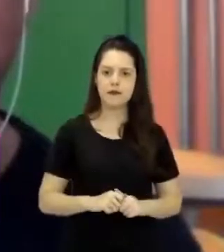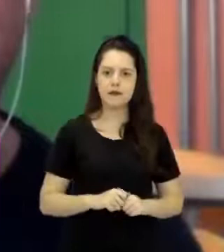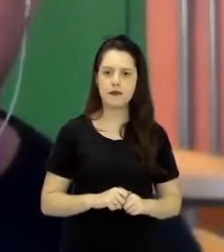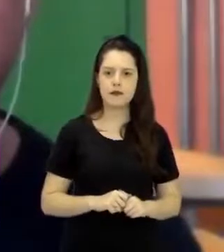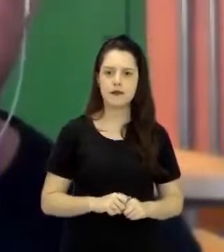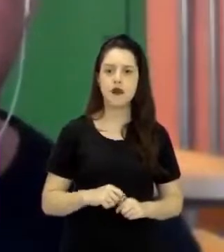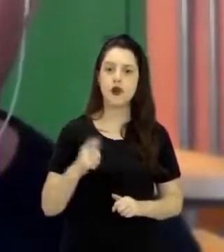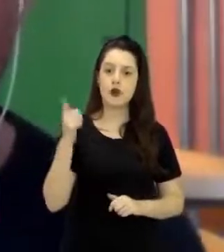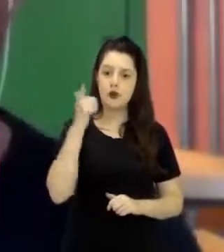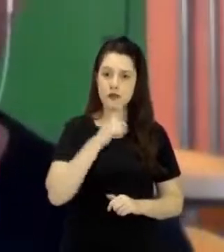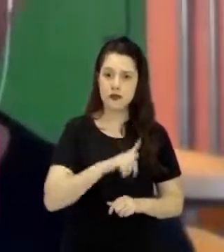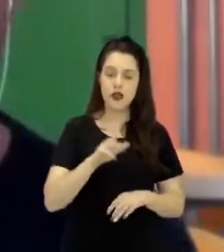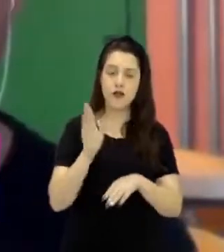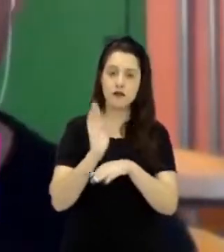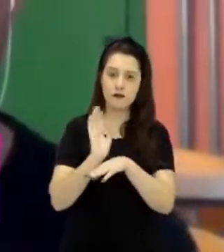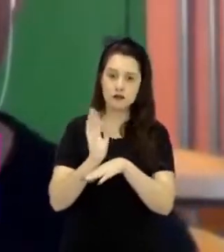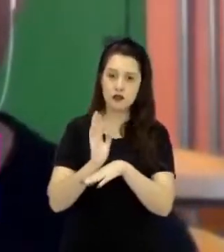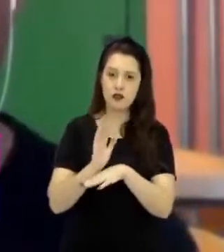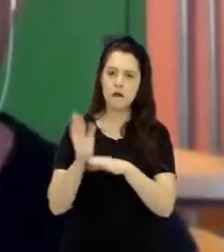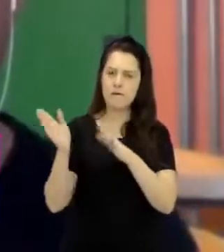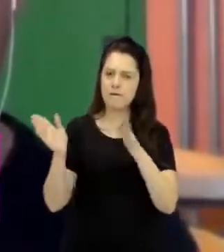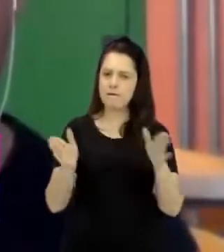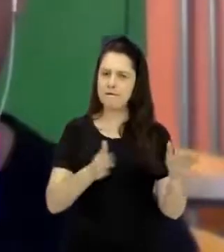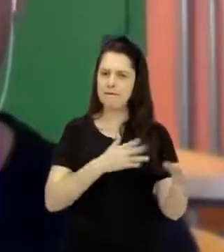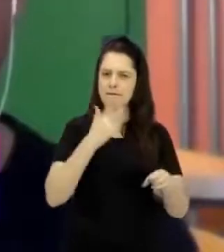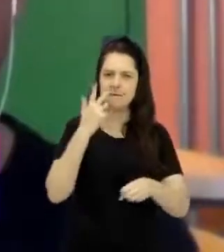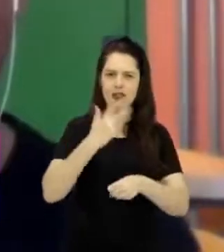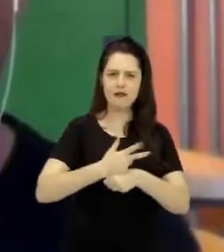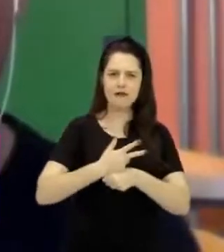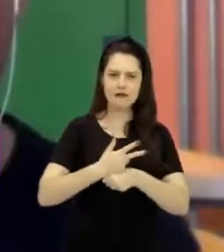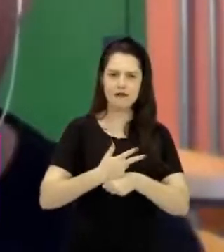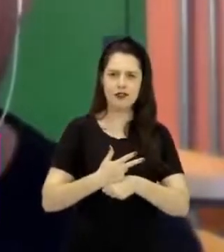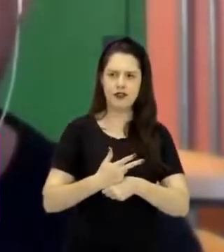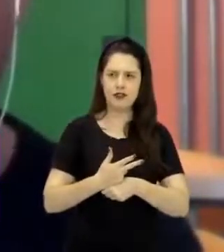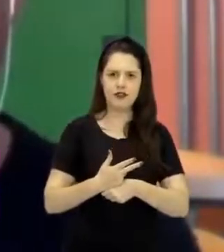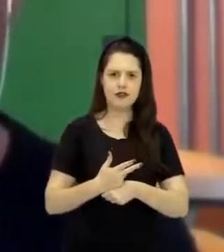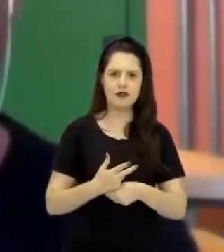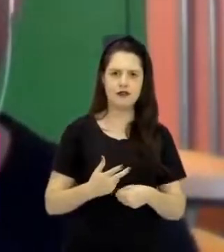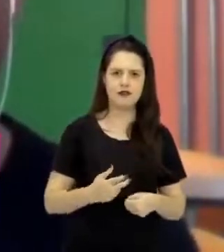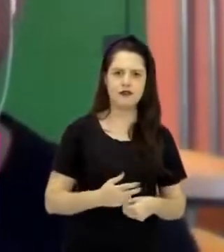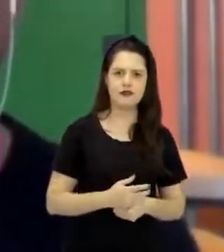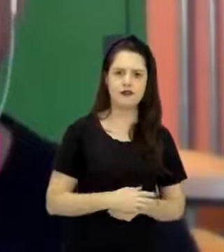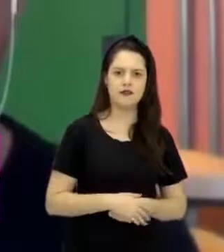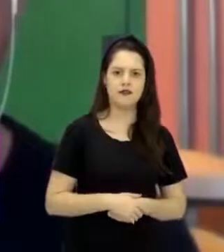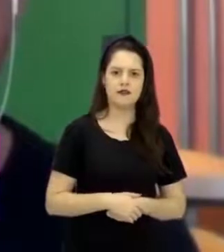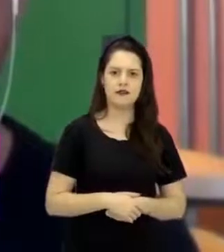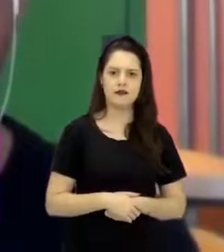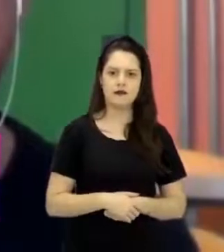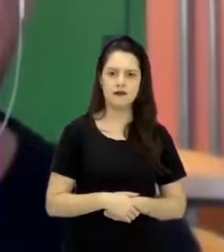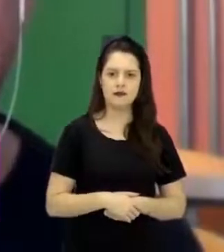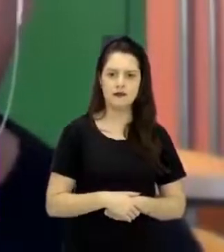próximo vídeo, você vai ver exatamente como montar isso no simulador Tinkercad. Tá ok? Próximo vídeo, por favor.